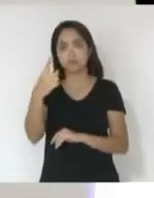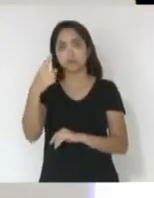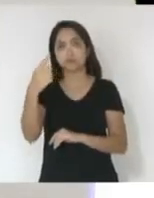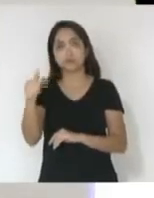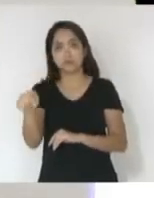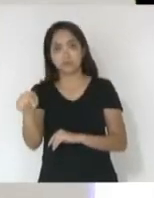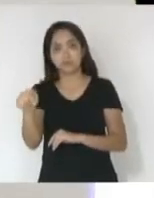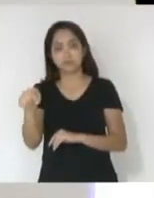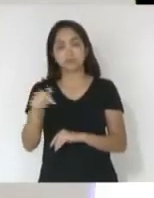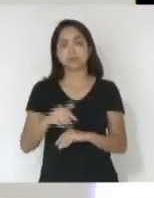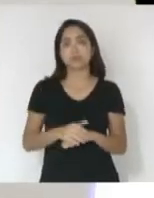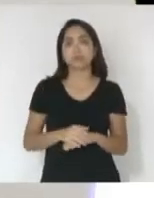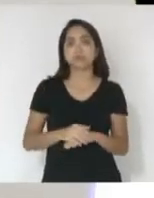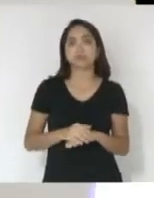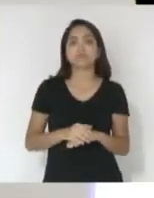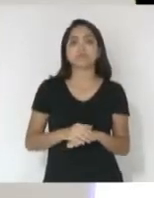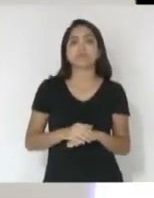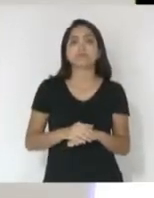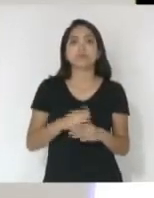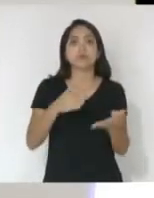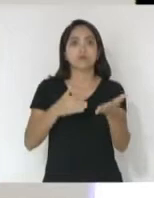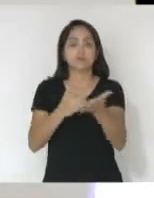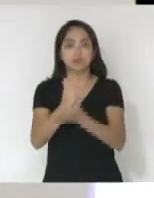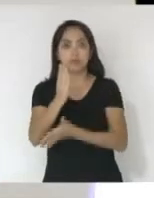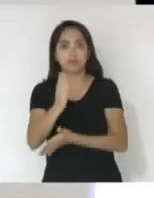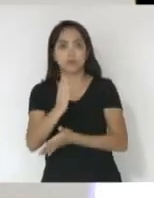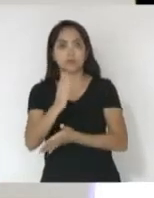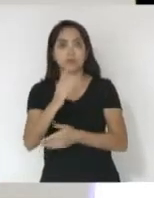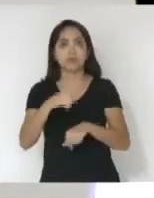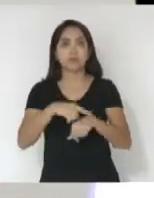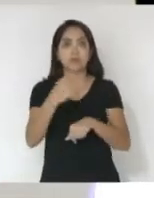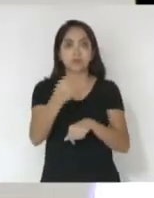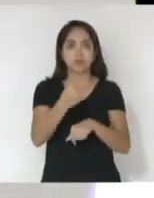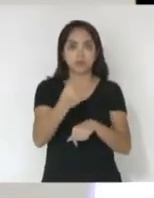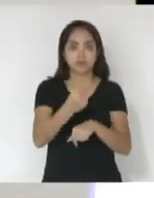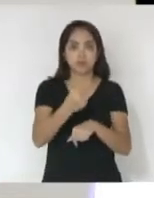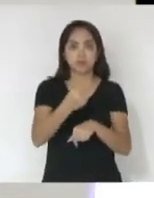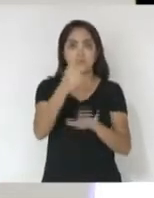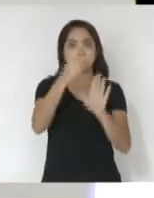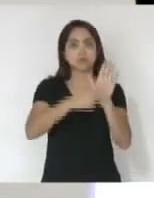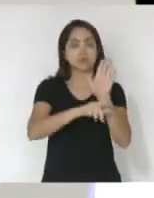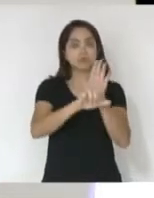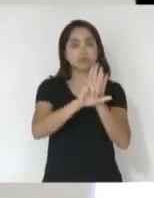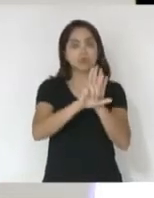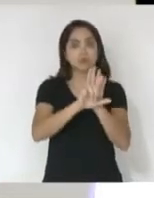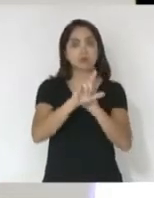167/2017. Ex ofício foram aprovados em primeiro turno os projetos de lei